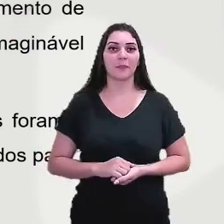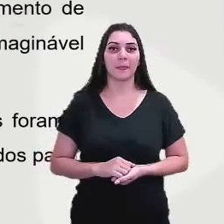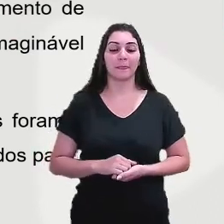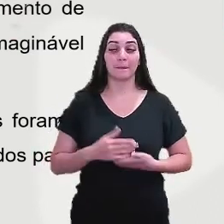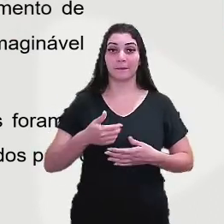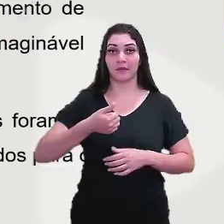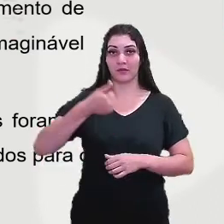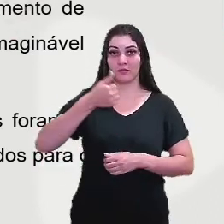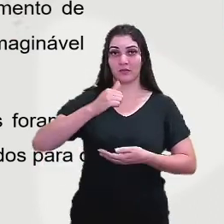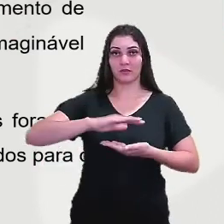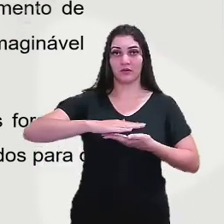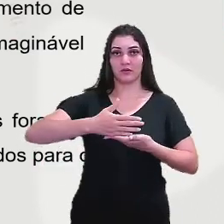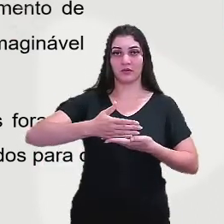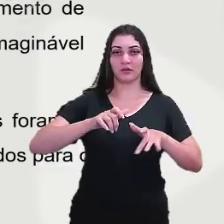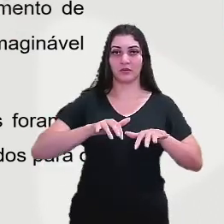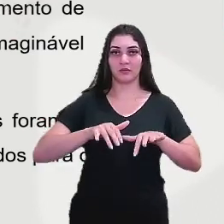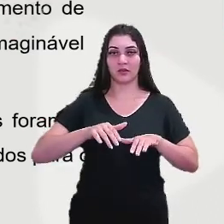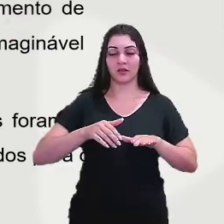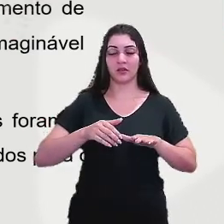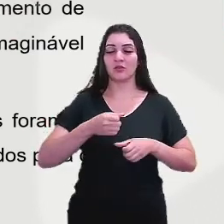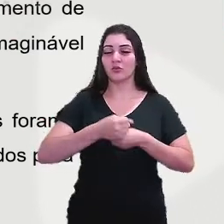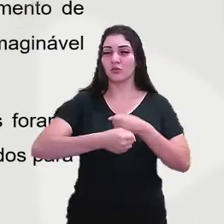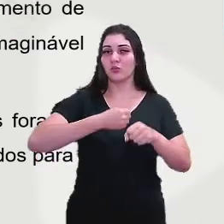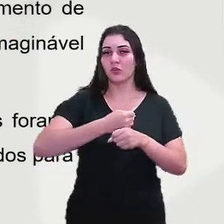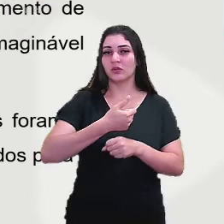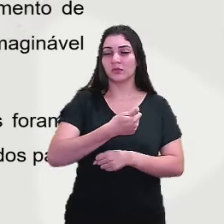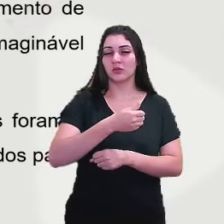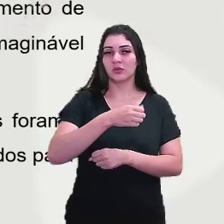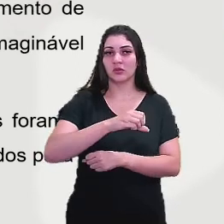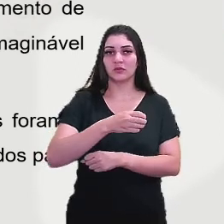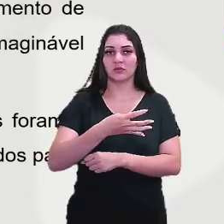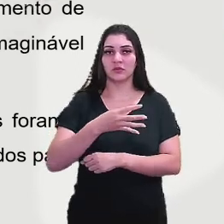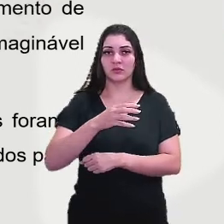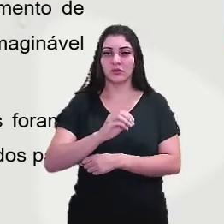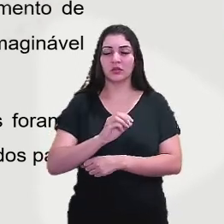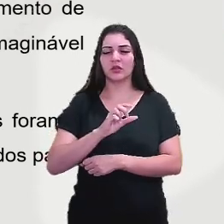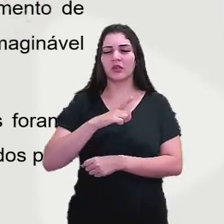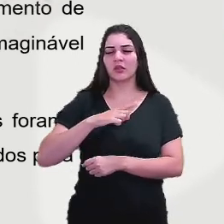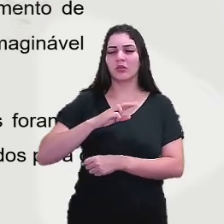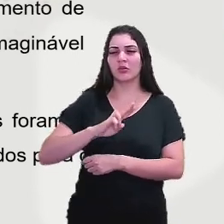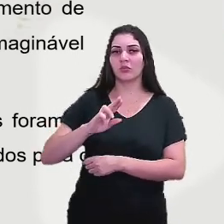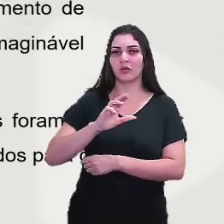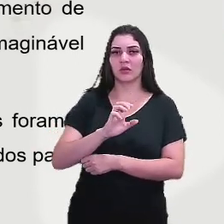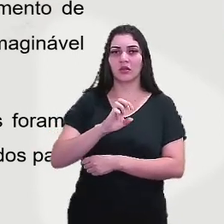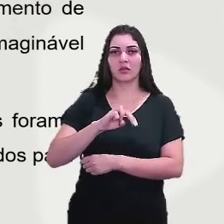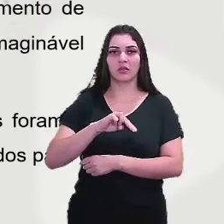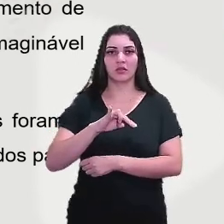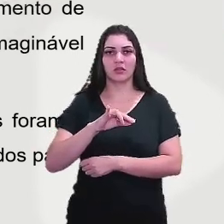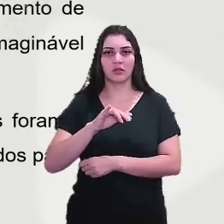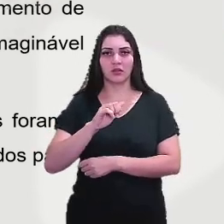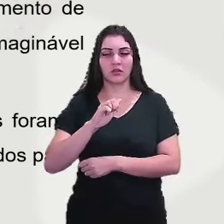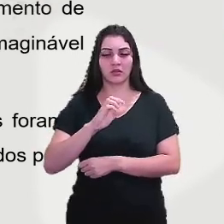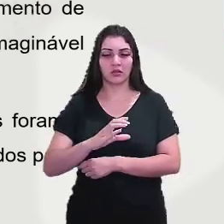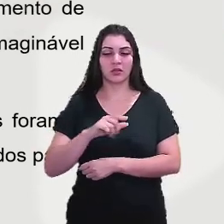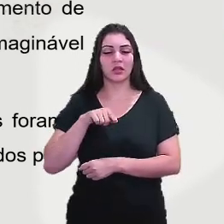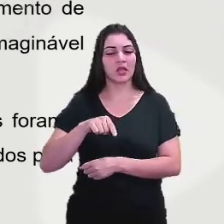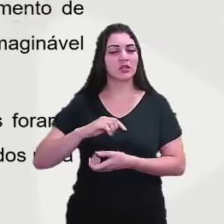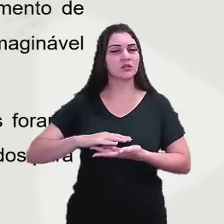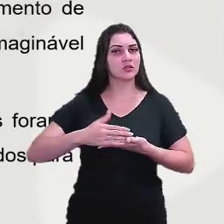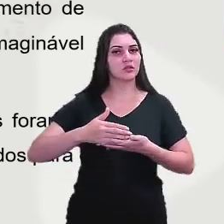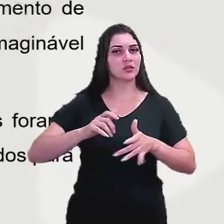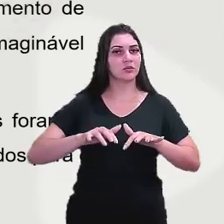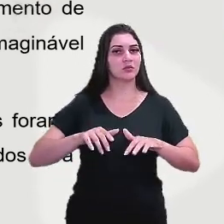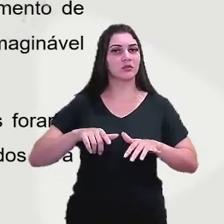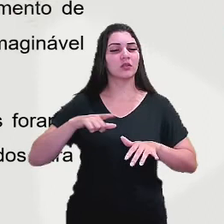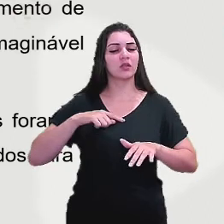O primeiro computador é da década de 1940 e chama-se ENIAC. Esse computador permitiu o processamento de uma